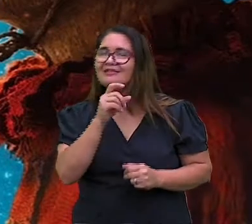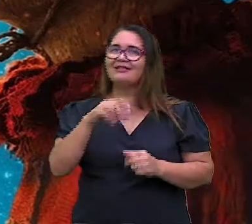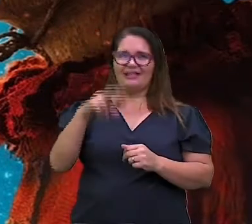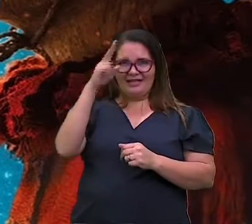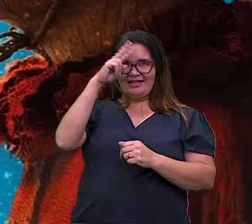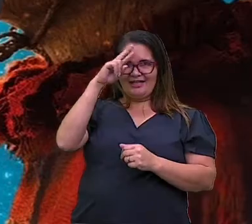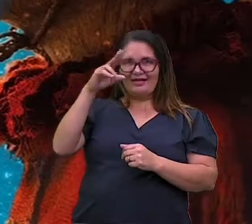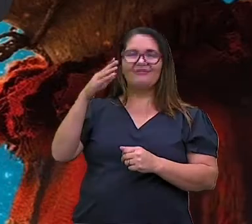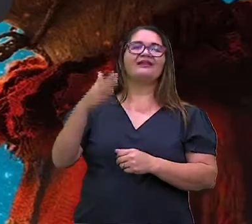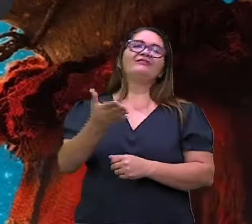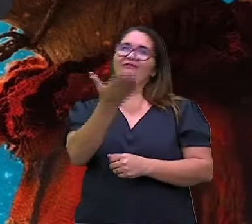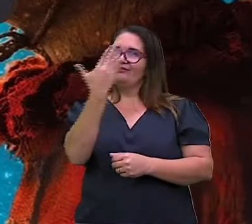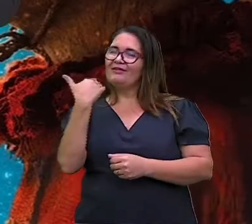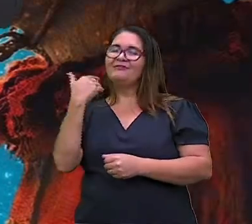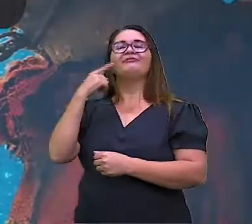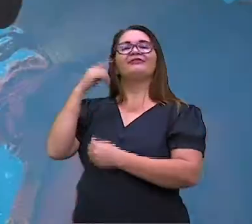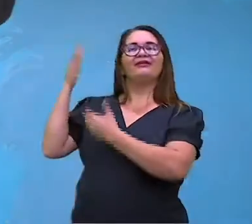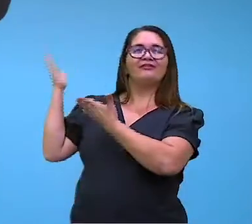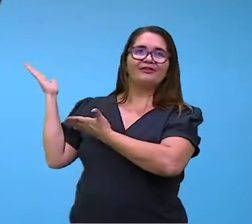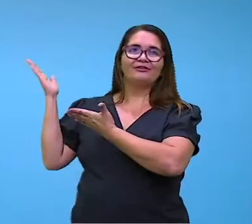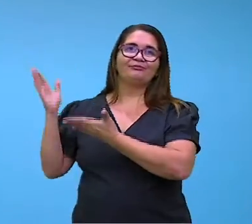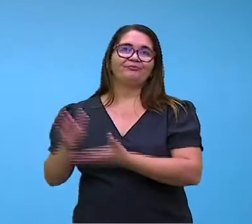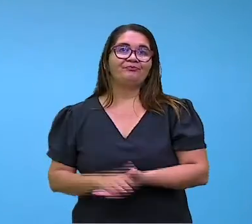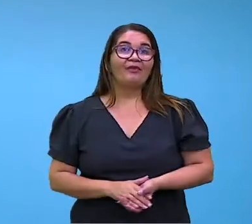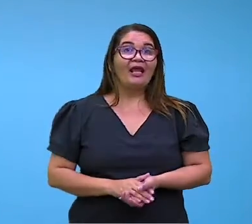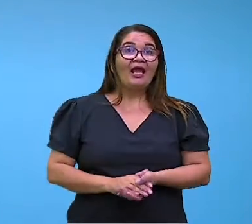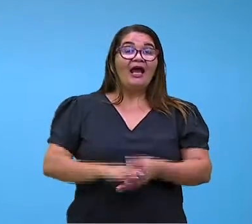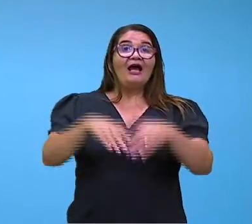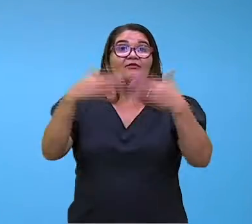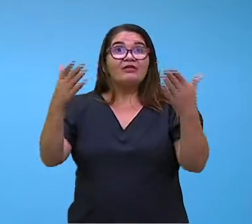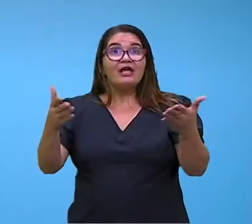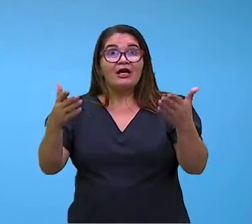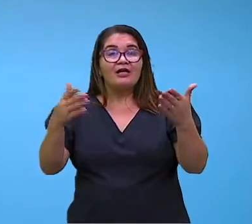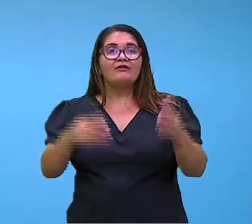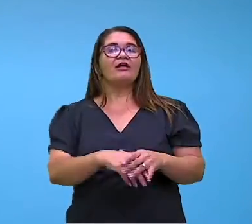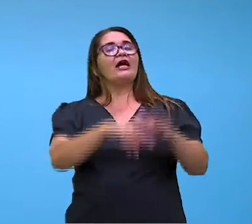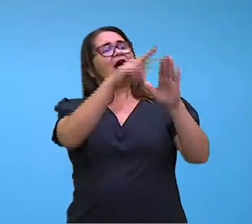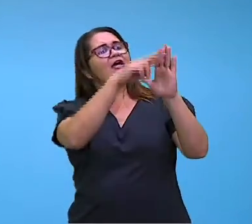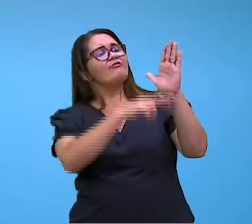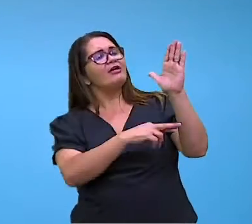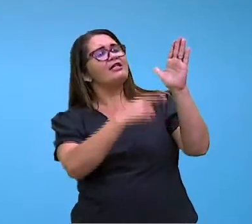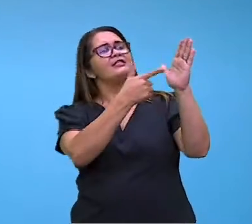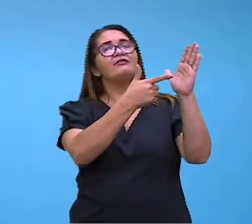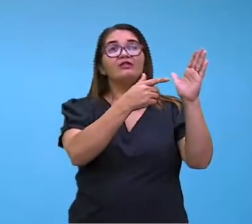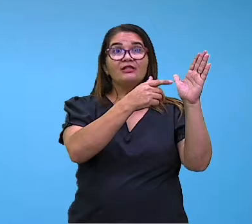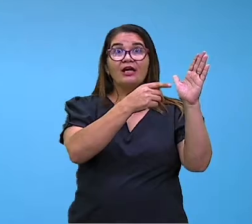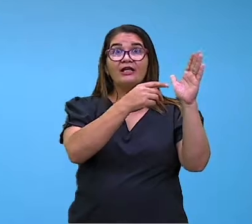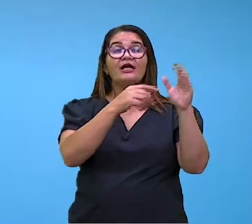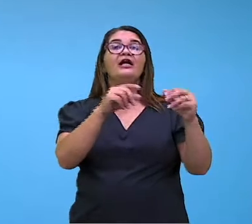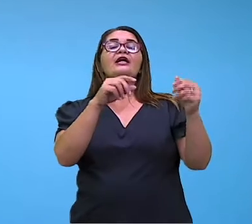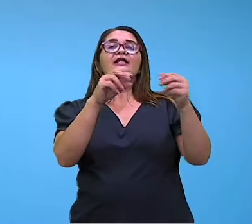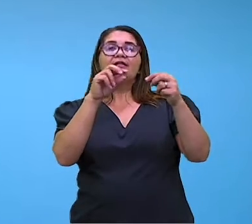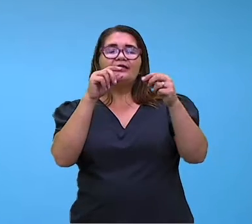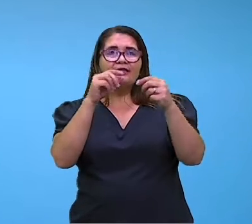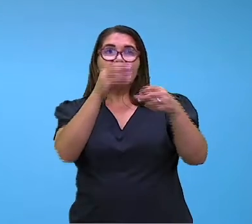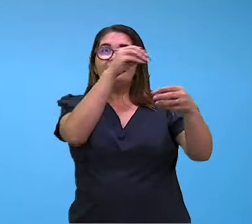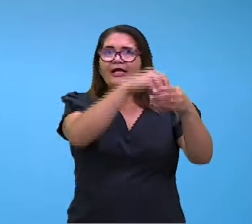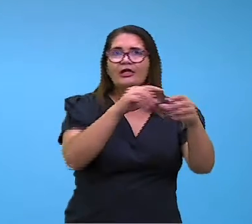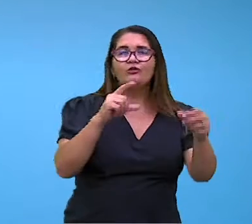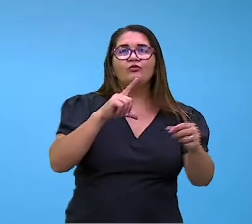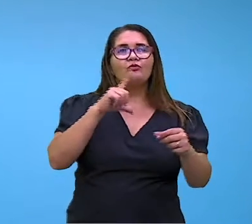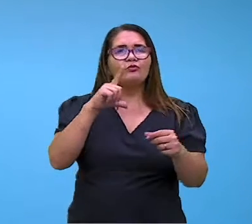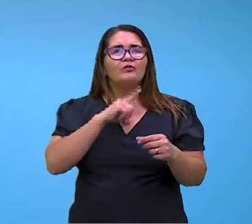Vamos ver? Vamos ver? Vamos lá. A lista a seguir se refere às palavras parecidas com o